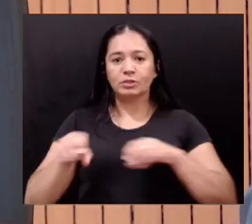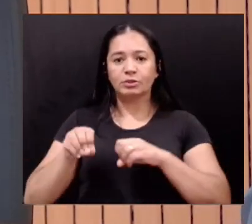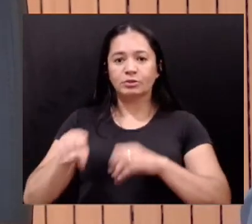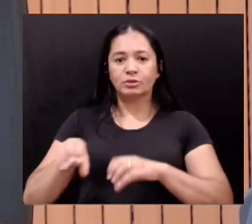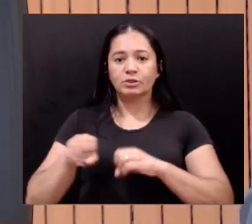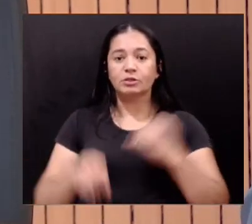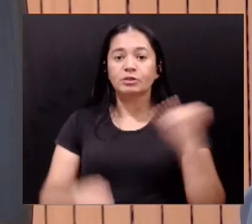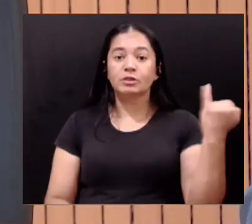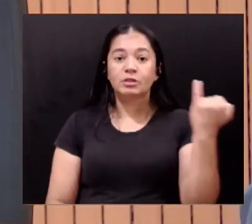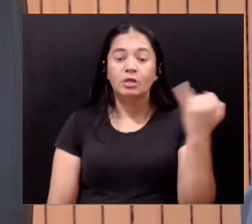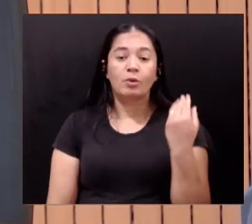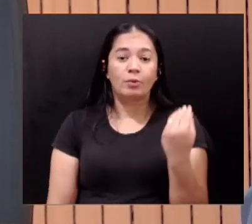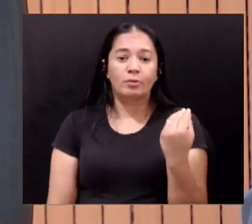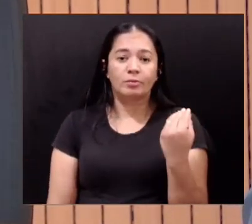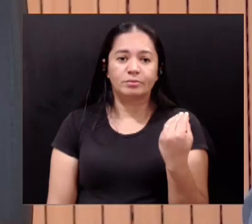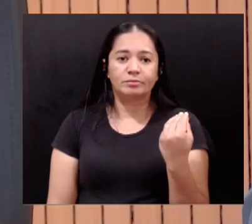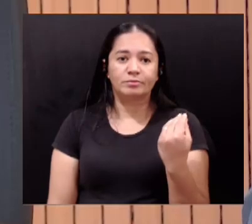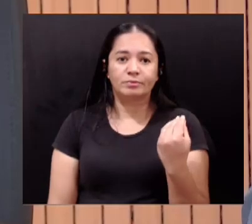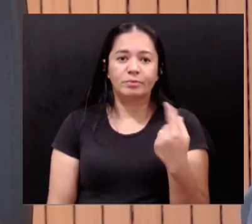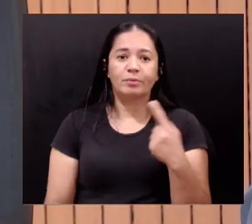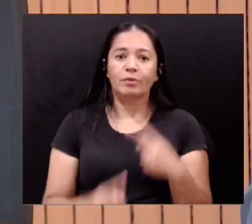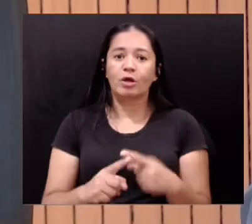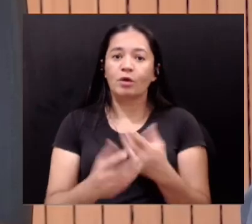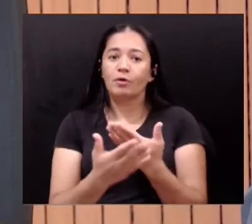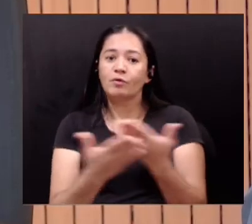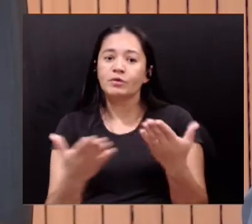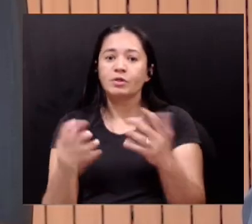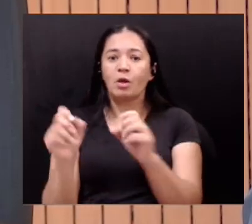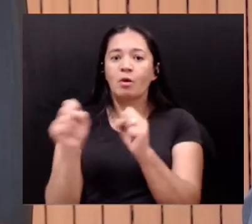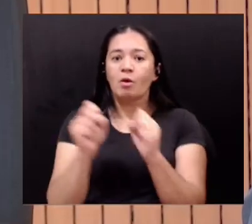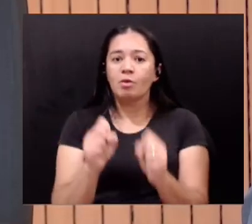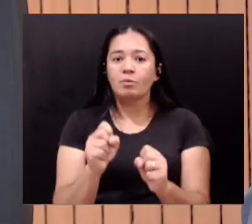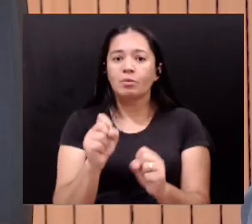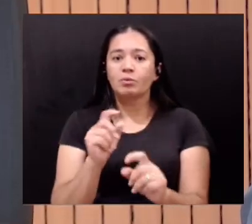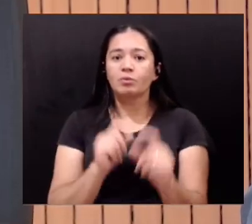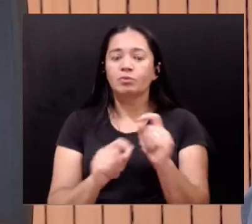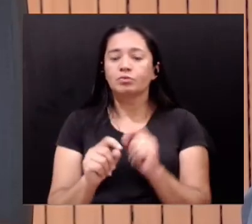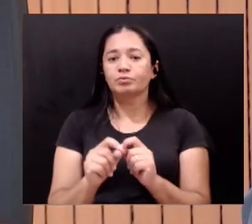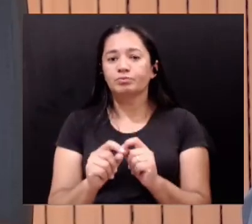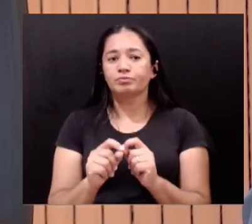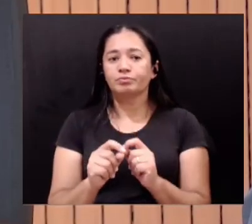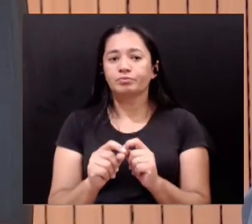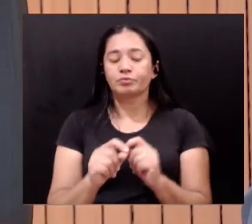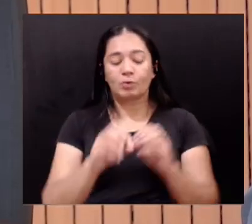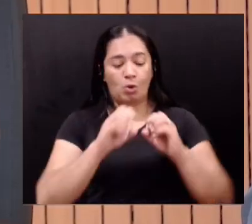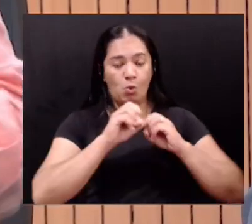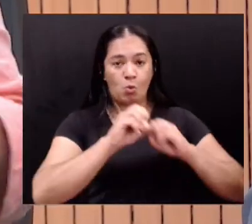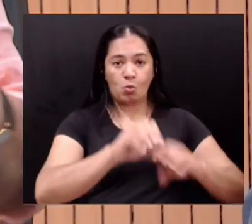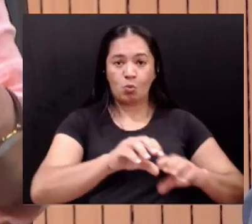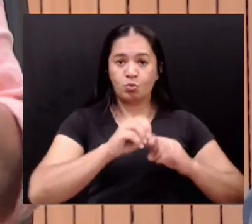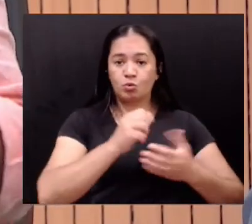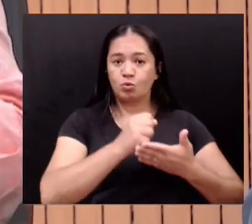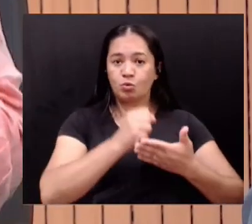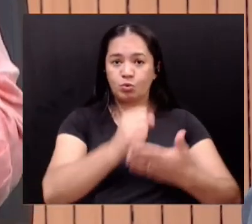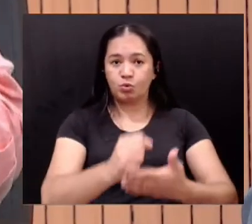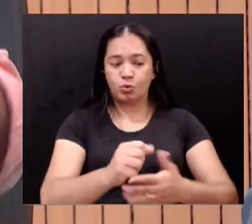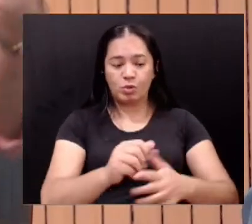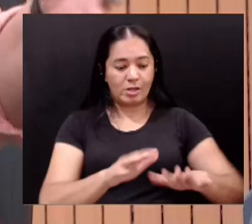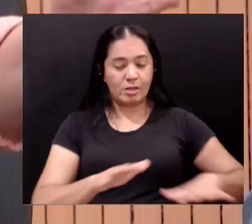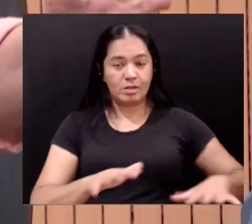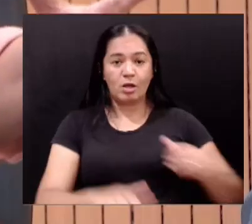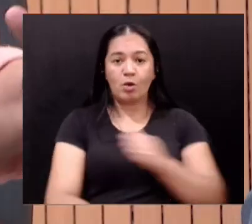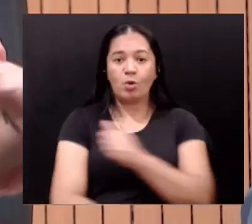né? Porque você pode levar um ensino onde esse aluno vai aprender